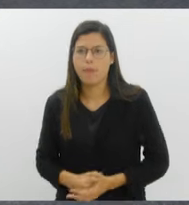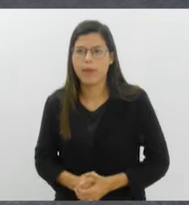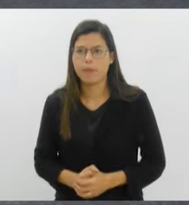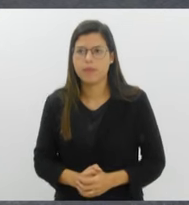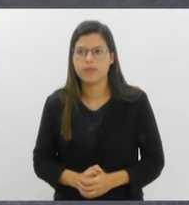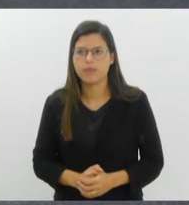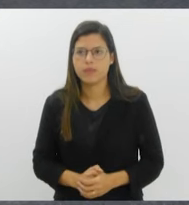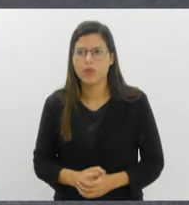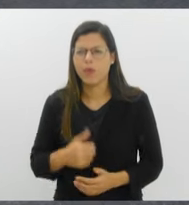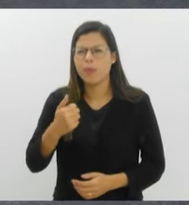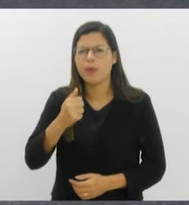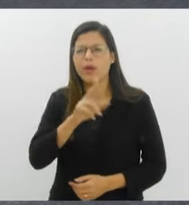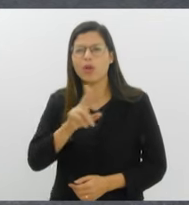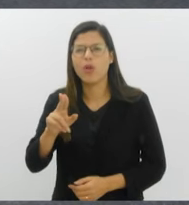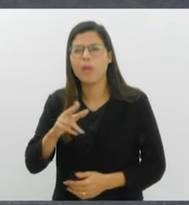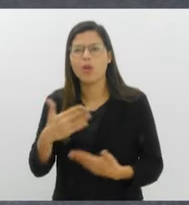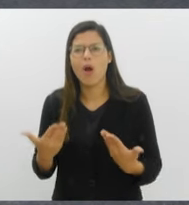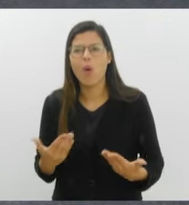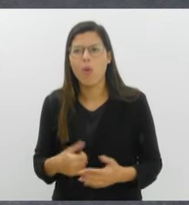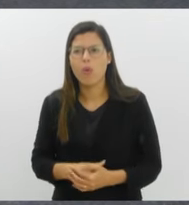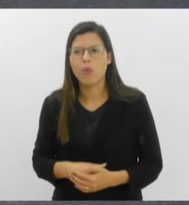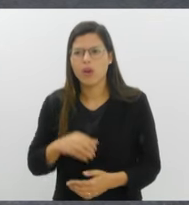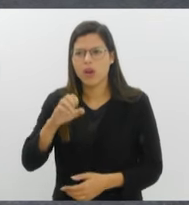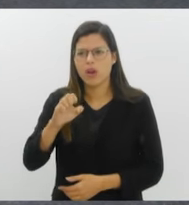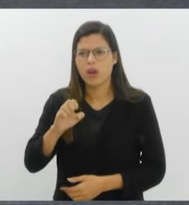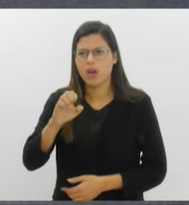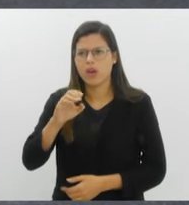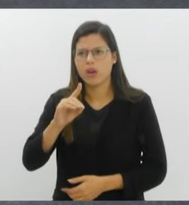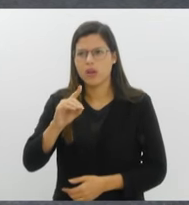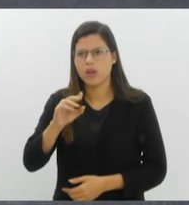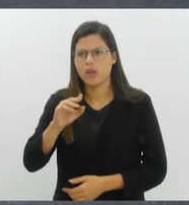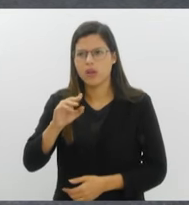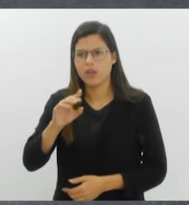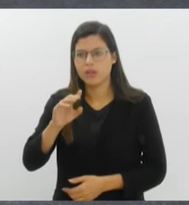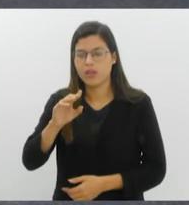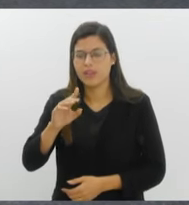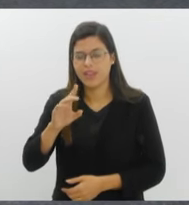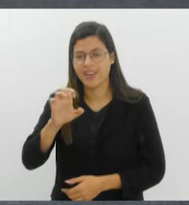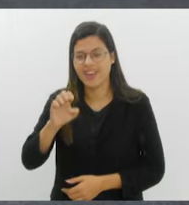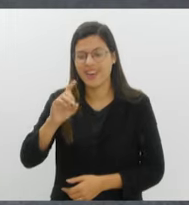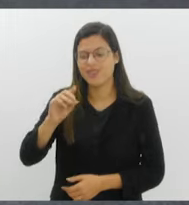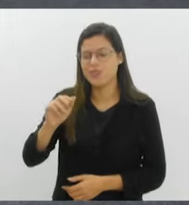O primeiro nome qual é? Eduardo. É Dudu também.